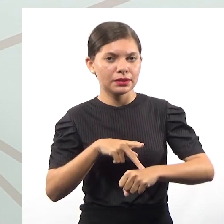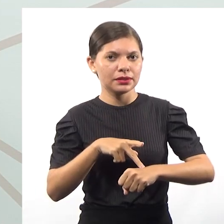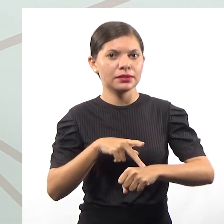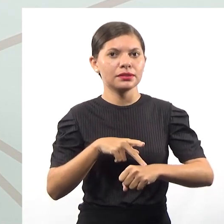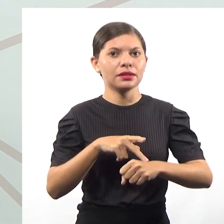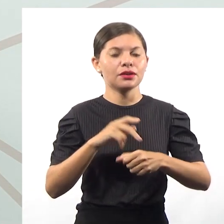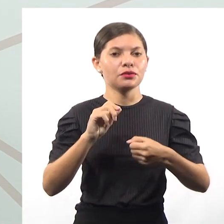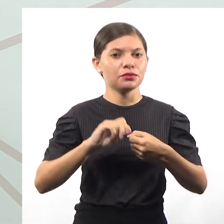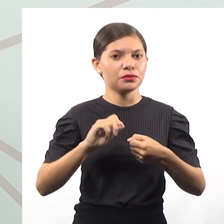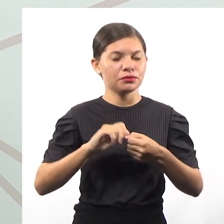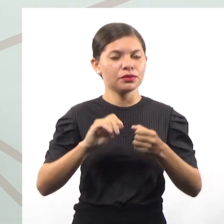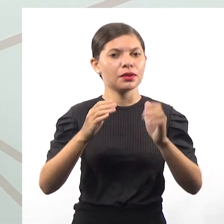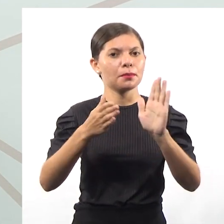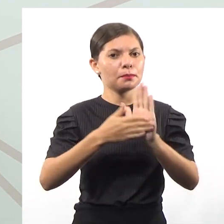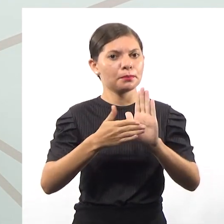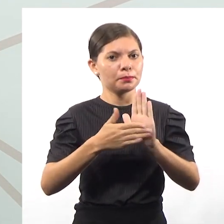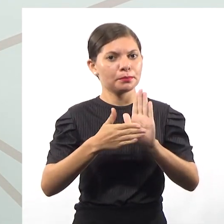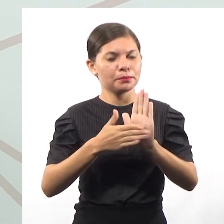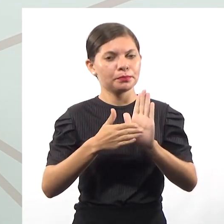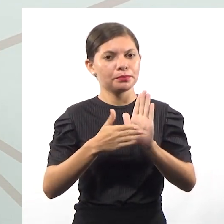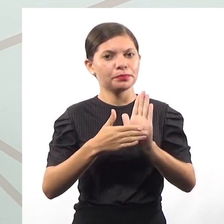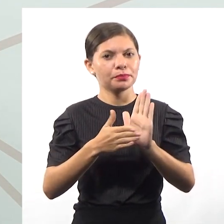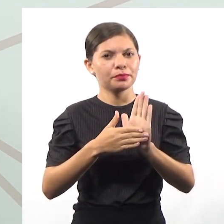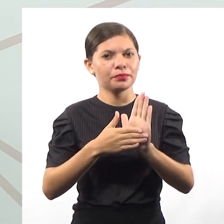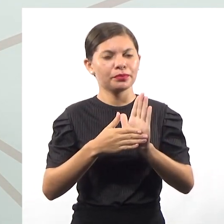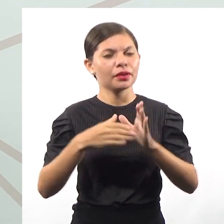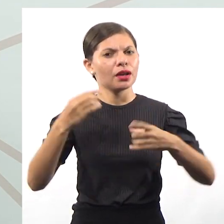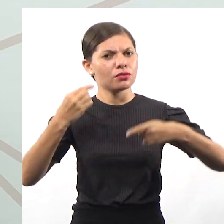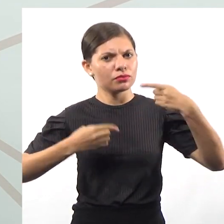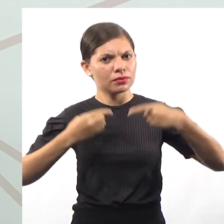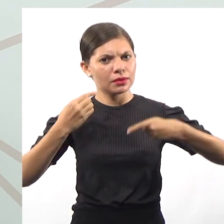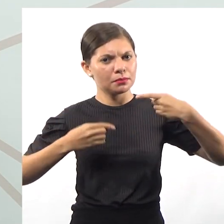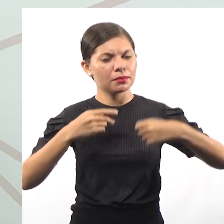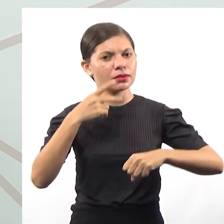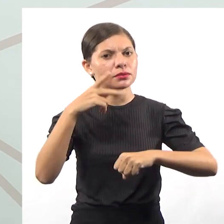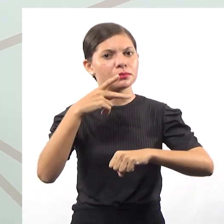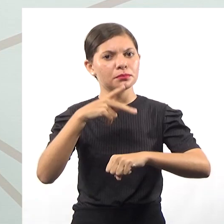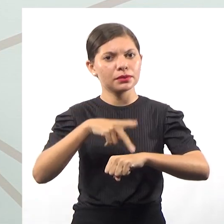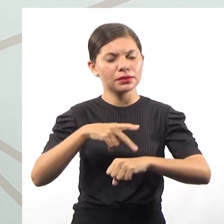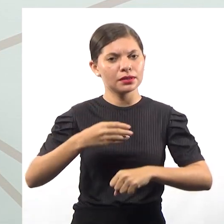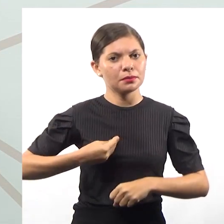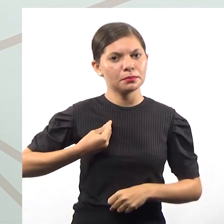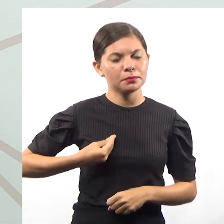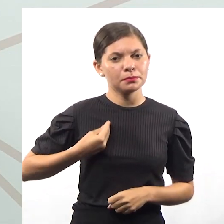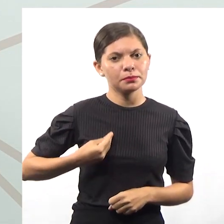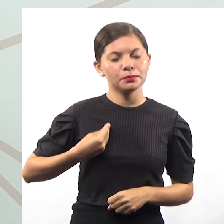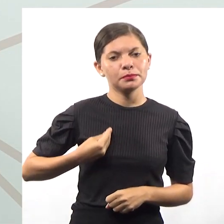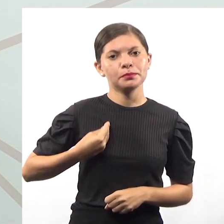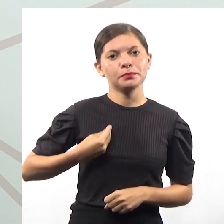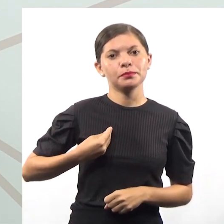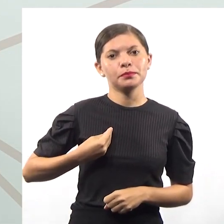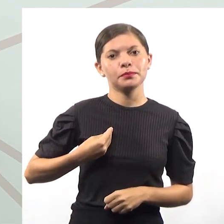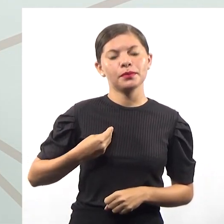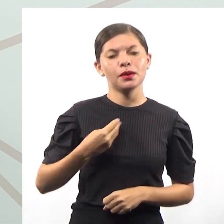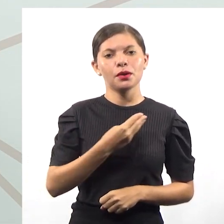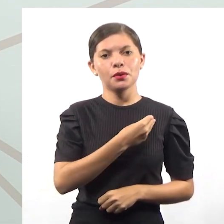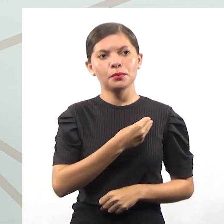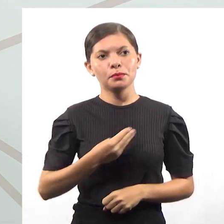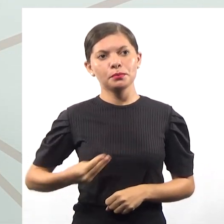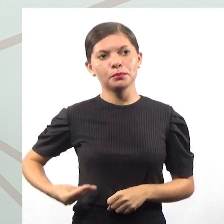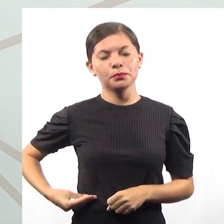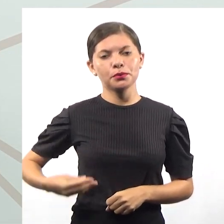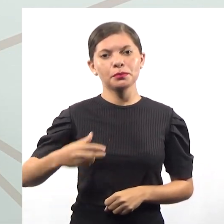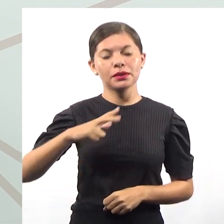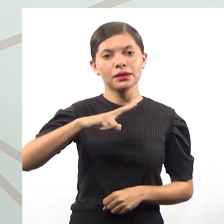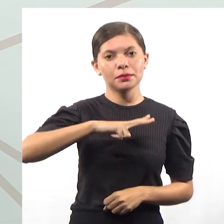foi construída, houve uma proposta, né, um debate nacional, a participação das redes, tanto